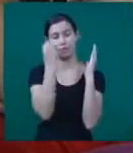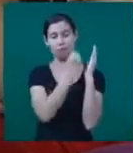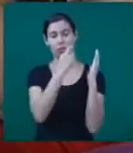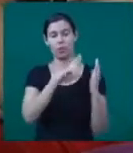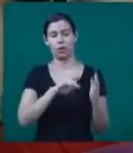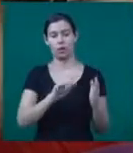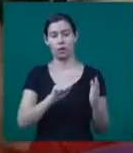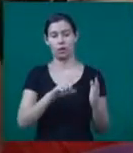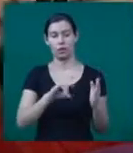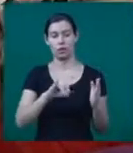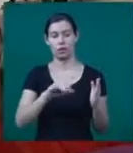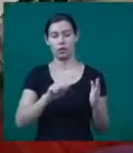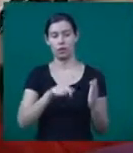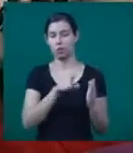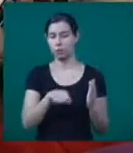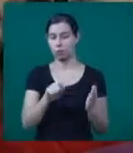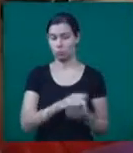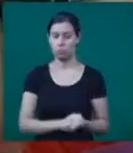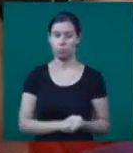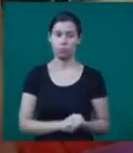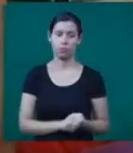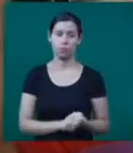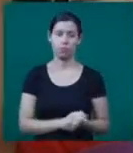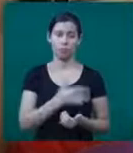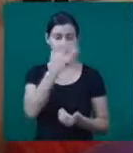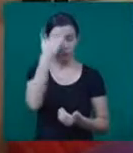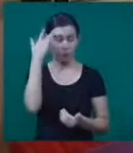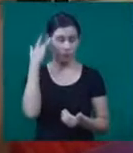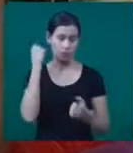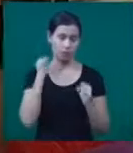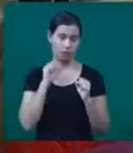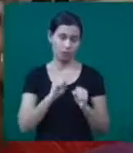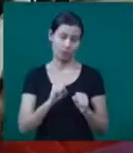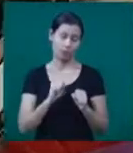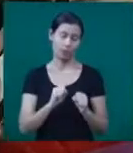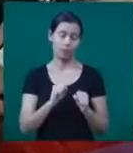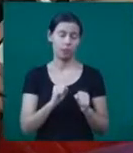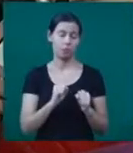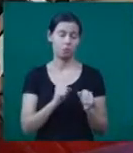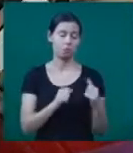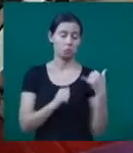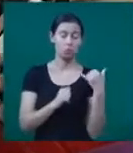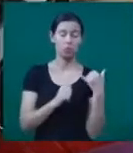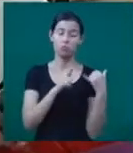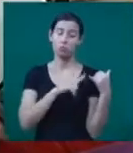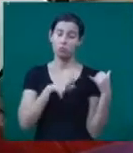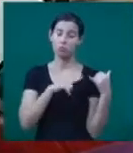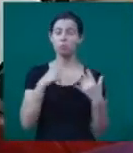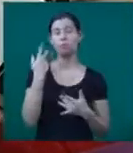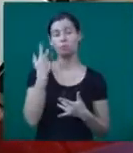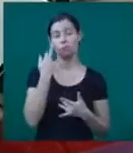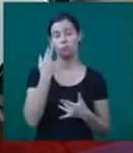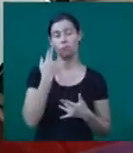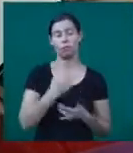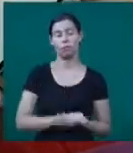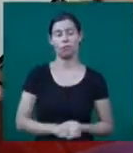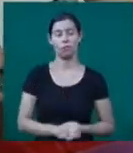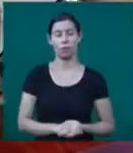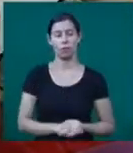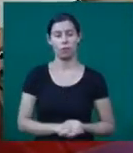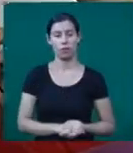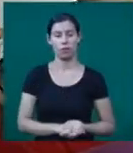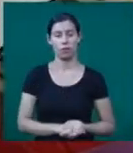99,99% de redução. Com isso, a pessoa então passa a não sofrer a parte nociva dos campos eletromagnéticos,